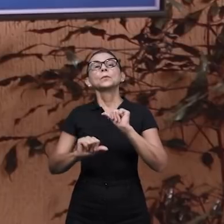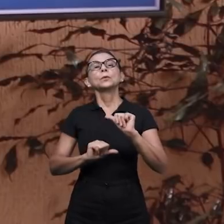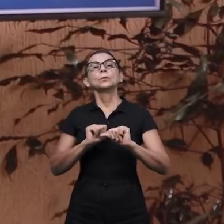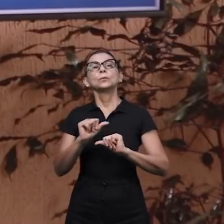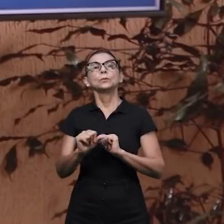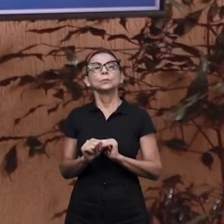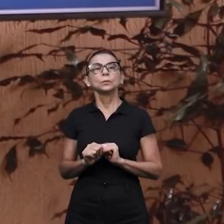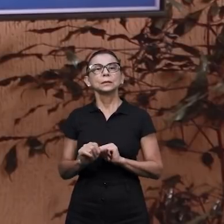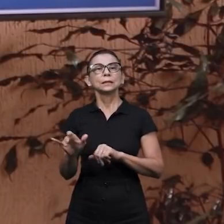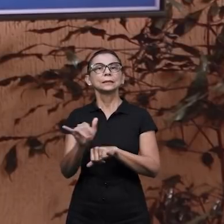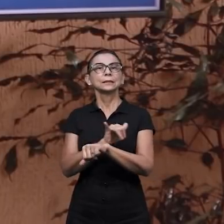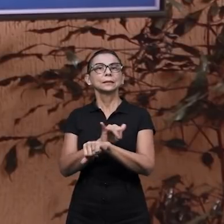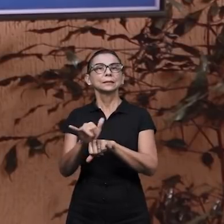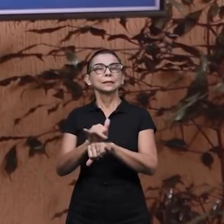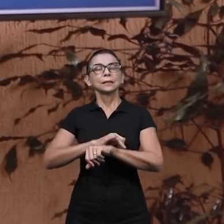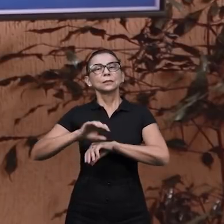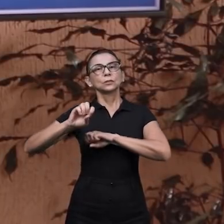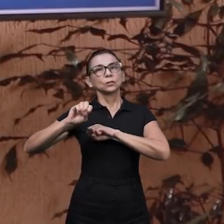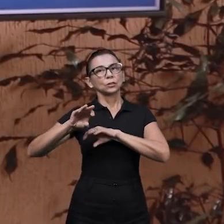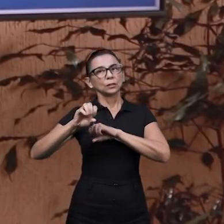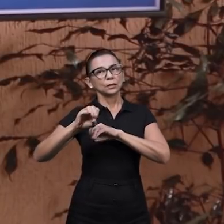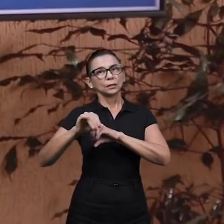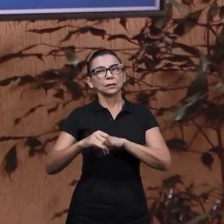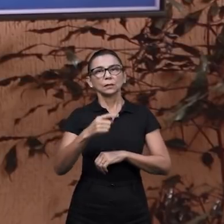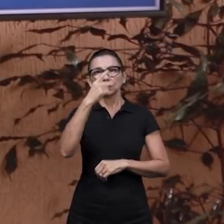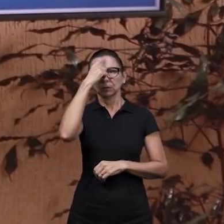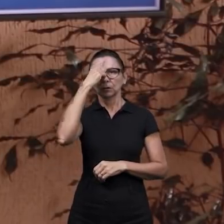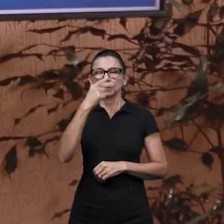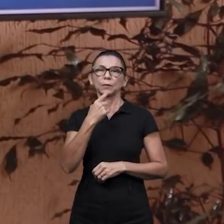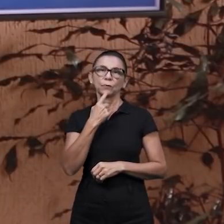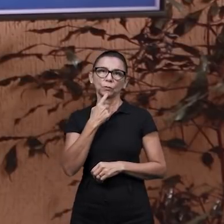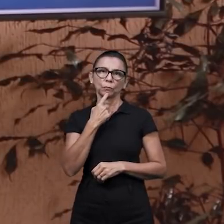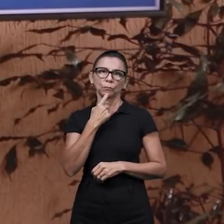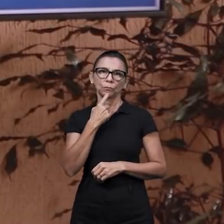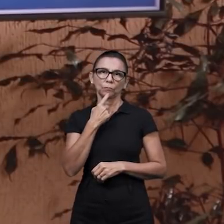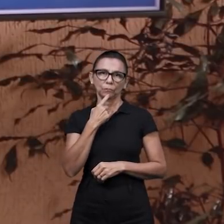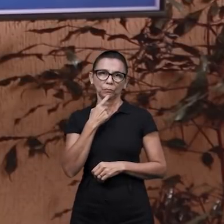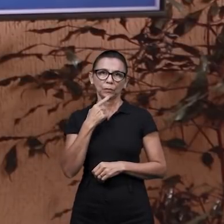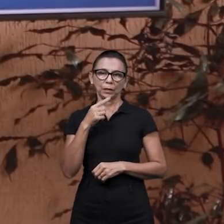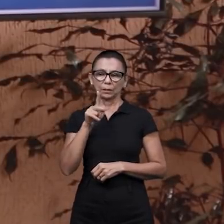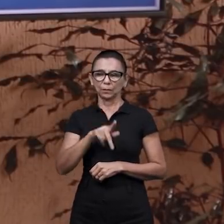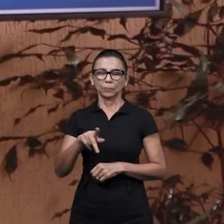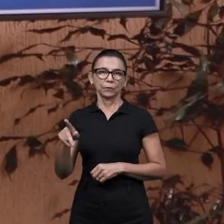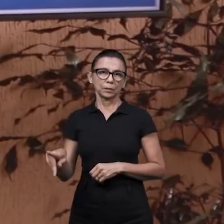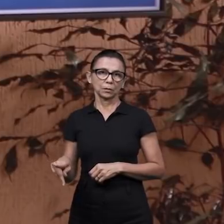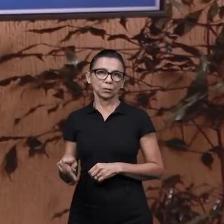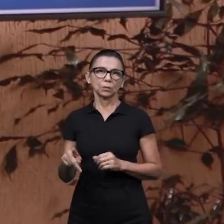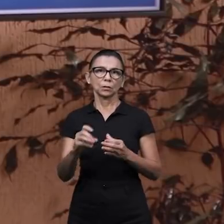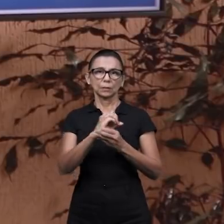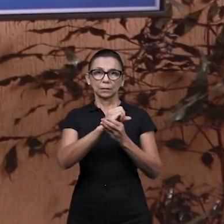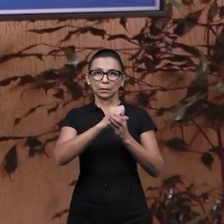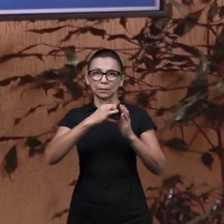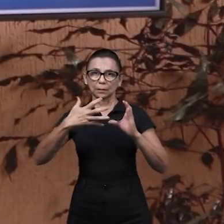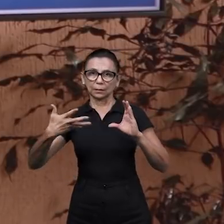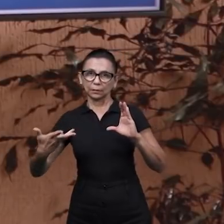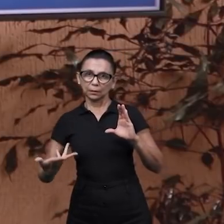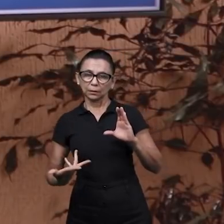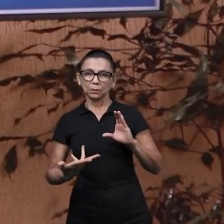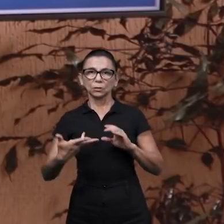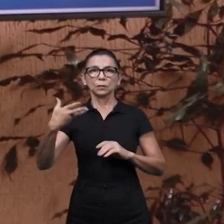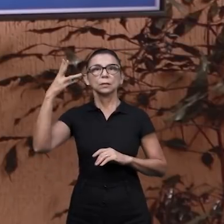nossa forma de dar a aula. Quer dizer, é o perfil da professora. Então, além de nós termos essas características